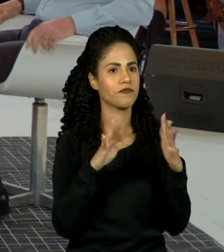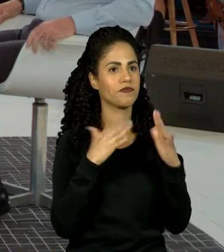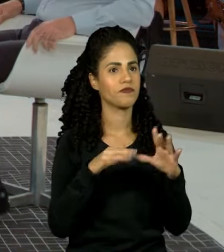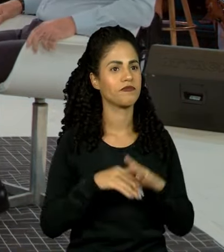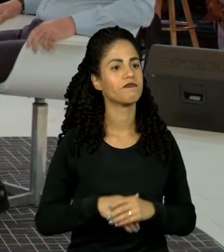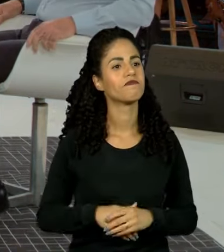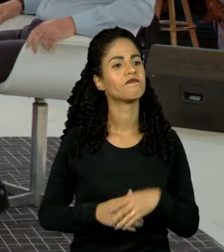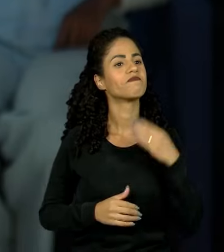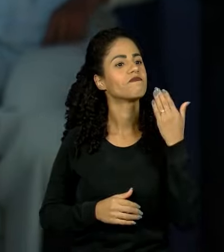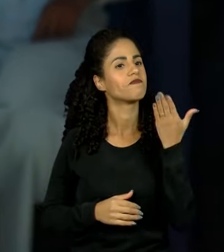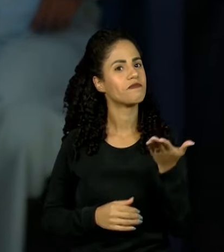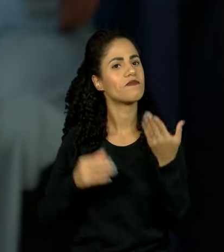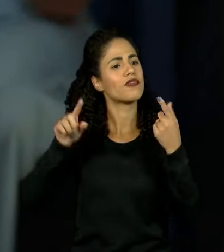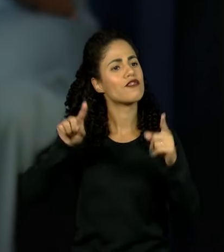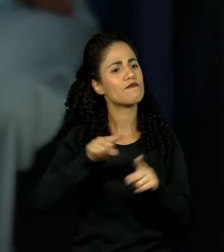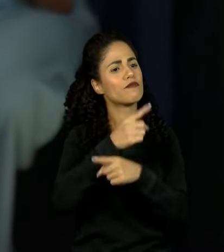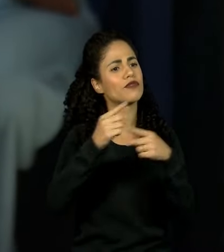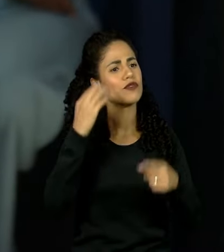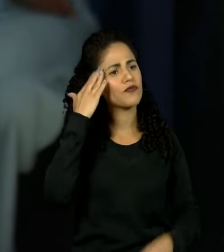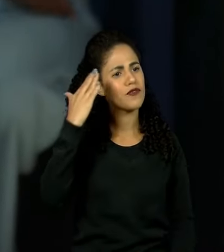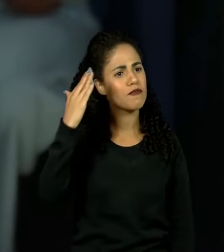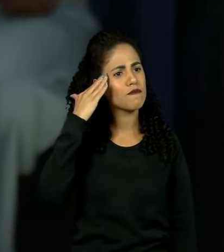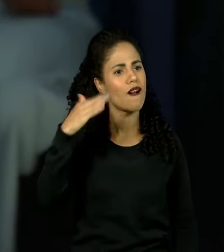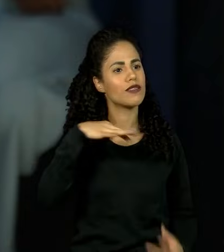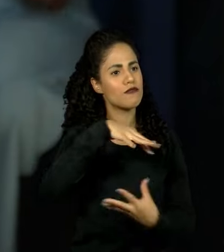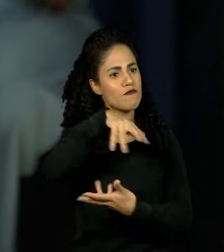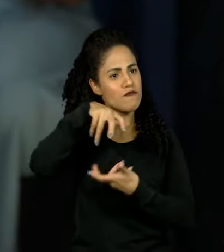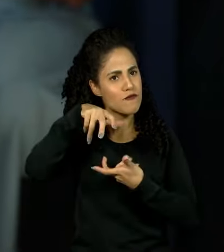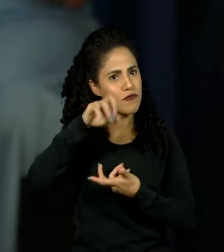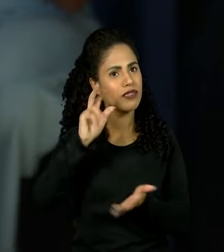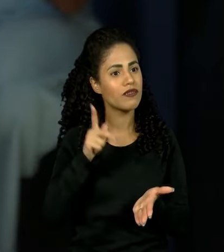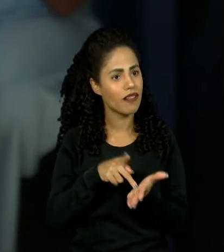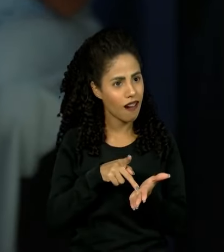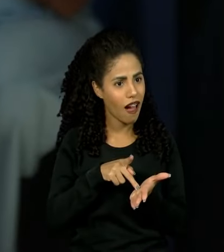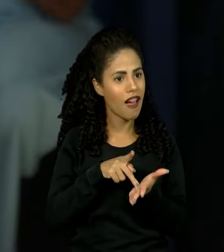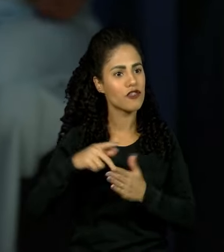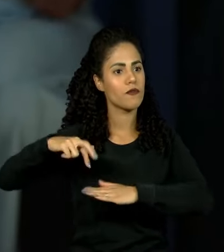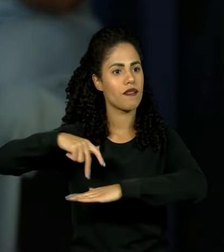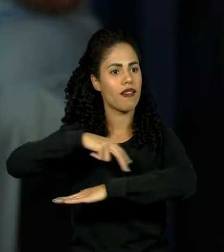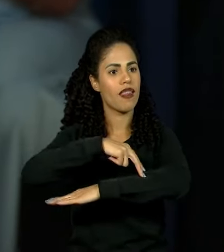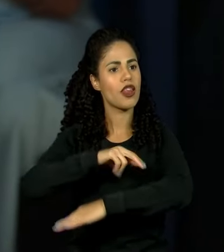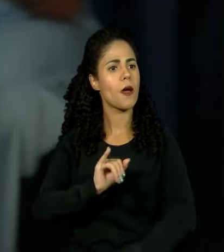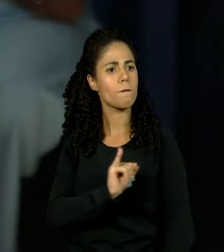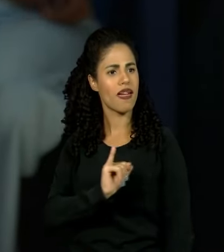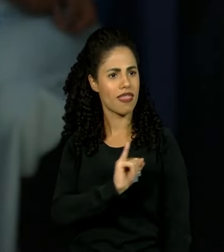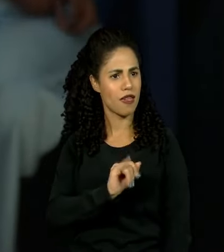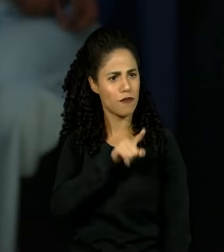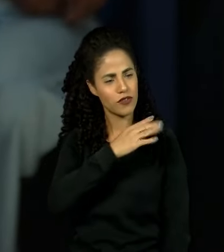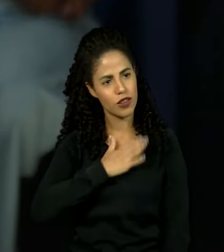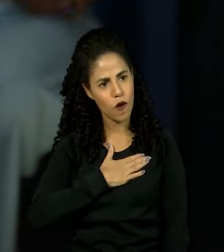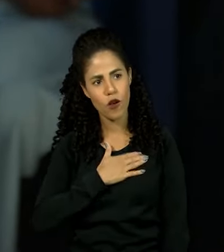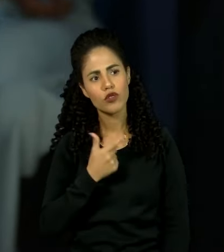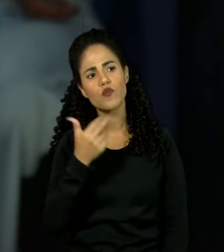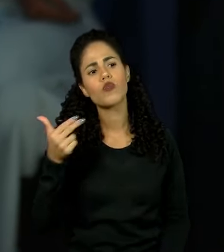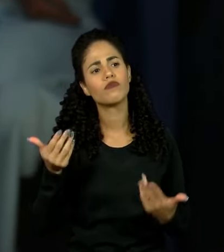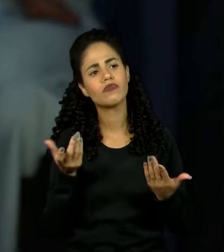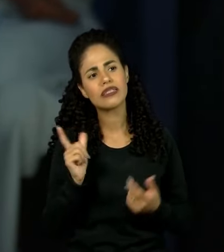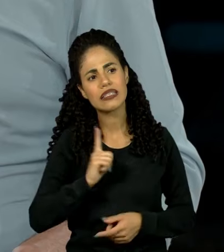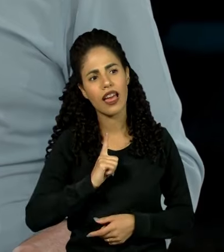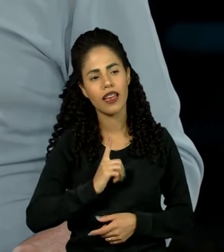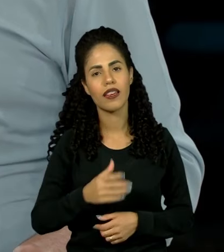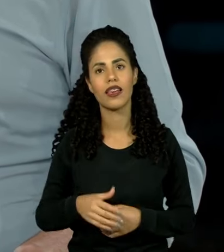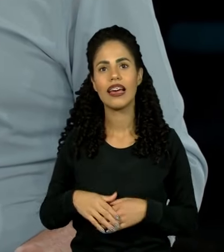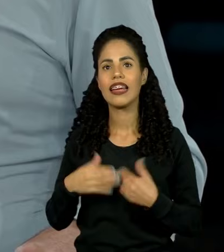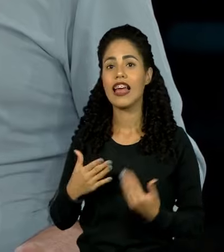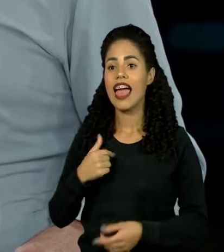Queiroz Essa é uma das músicas mais conhecidas do mundo garota de Panema Você tem uma música preferida Olha eu